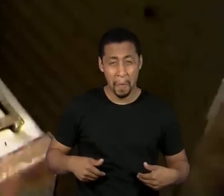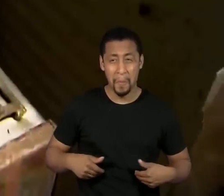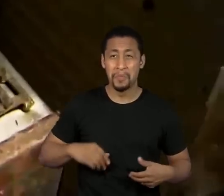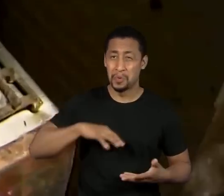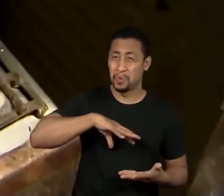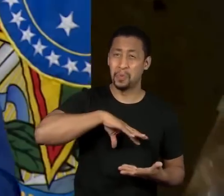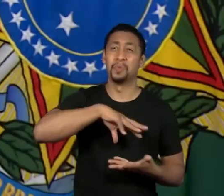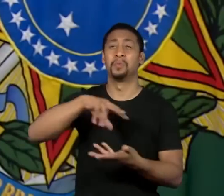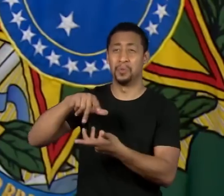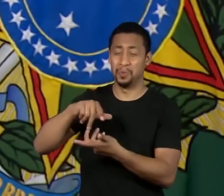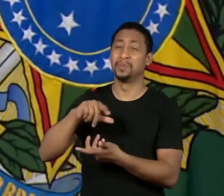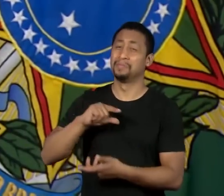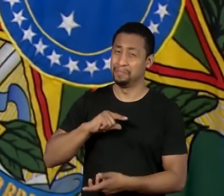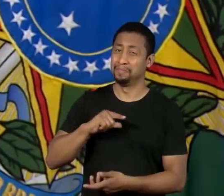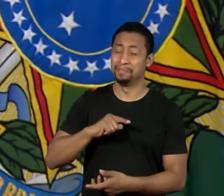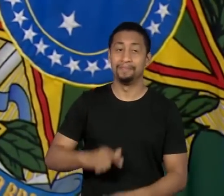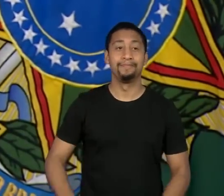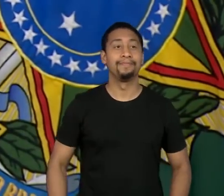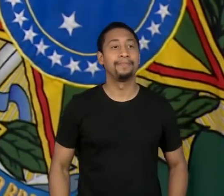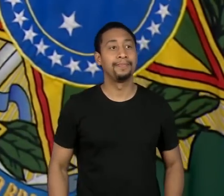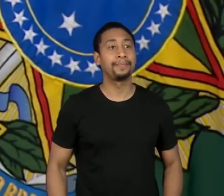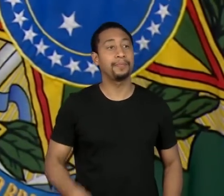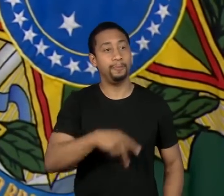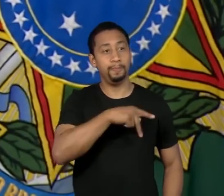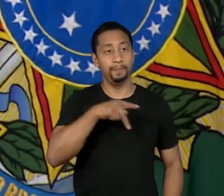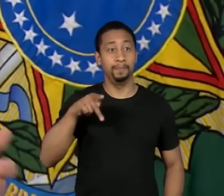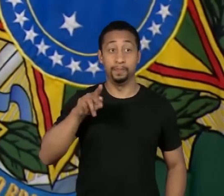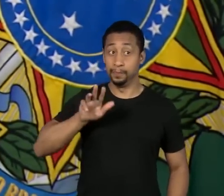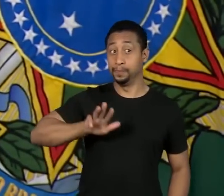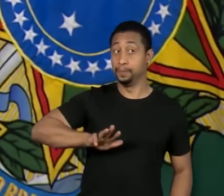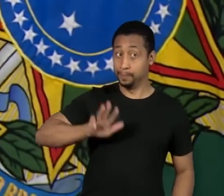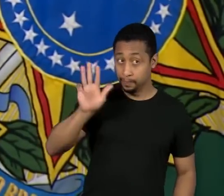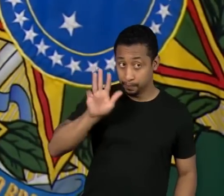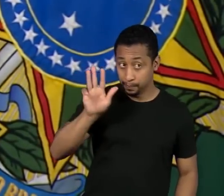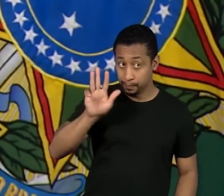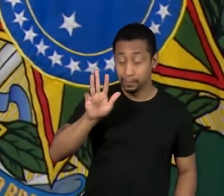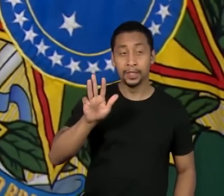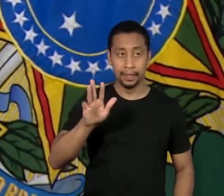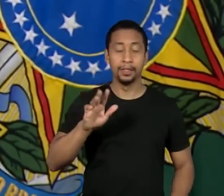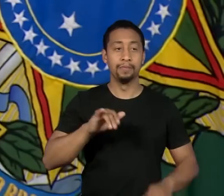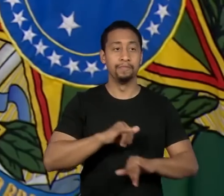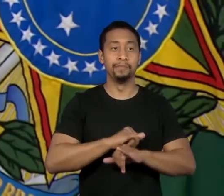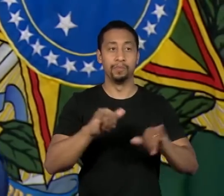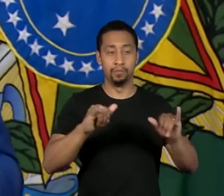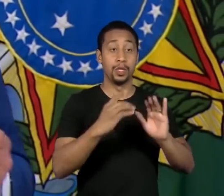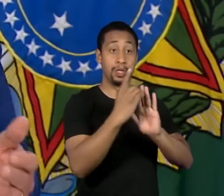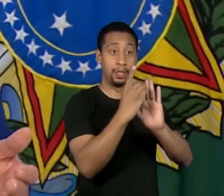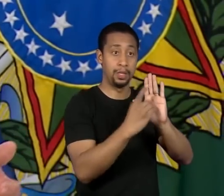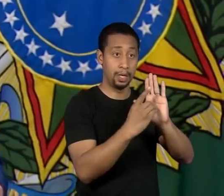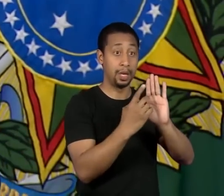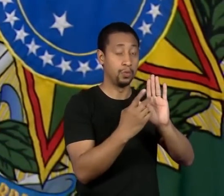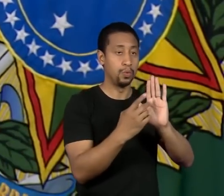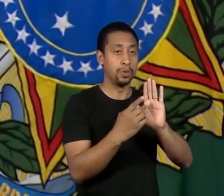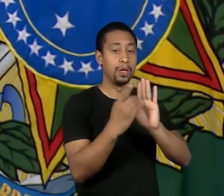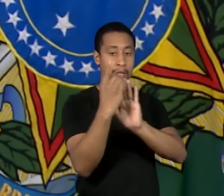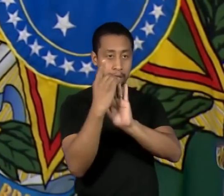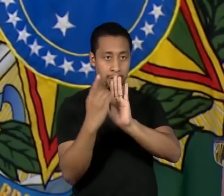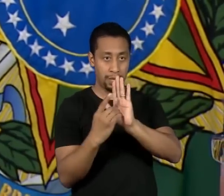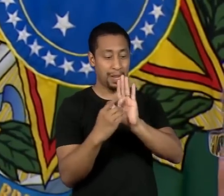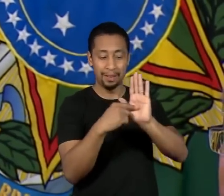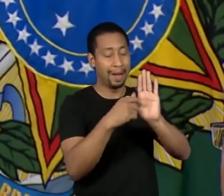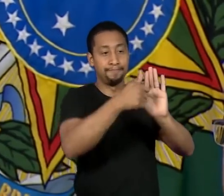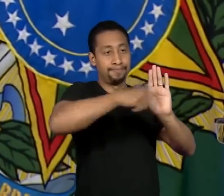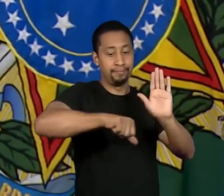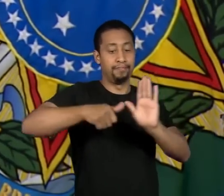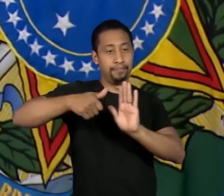todo. O presidente Luiz Inácio Lula da Silva revoga 2 decretos que envolvem o marco legal